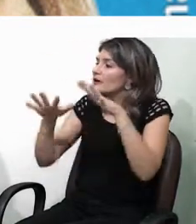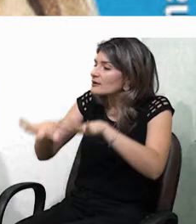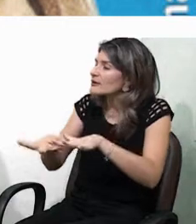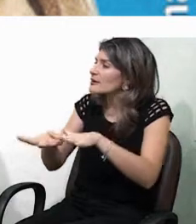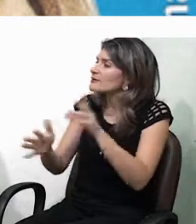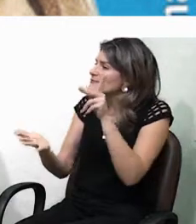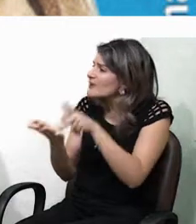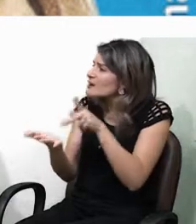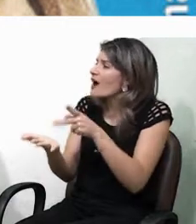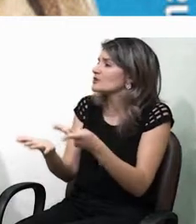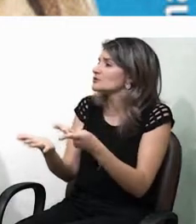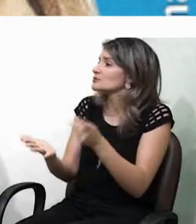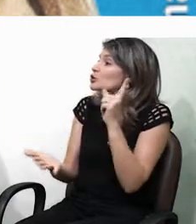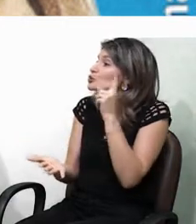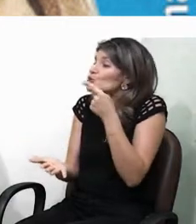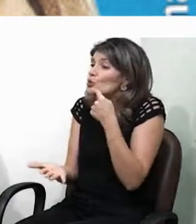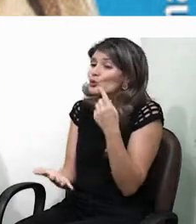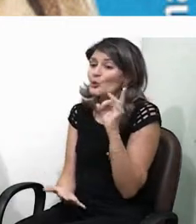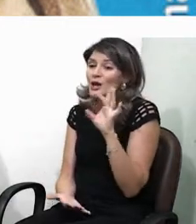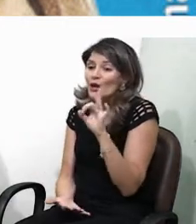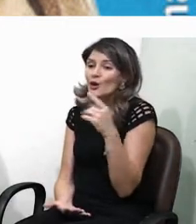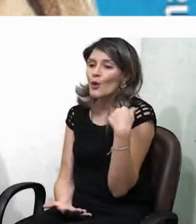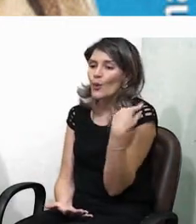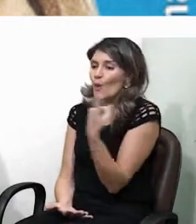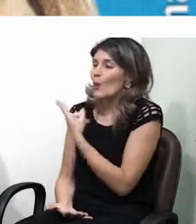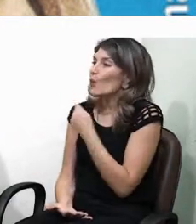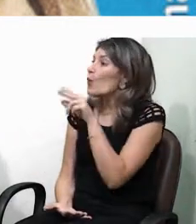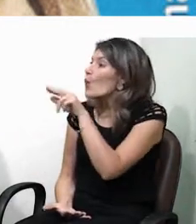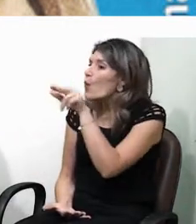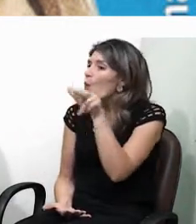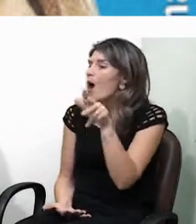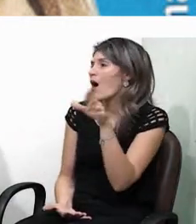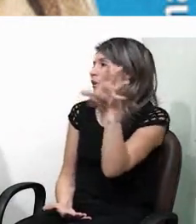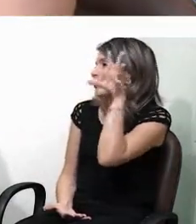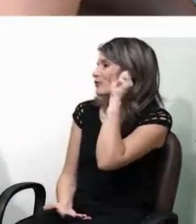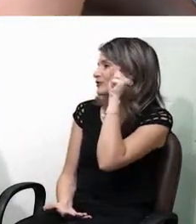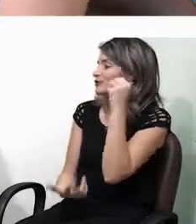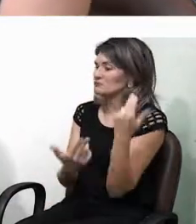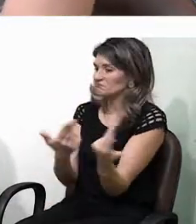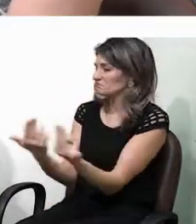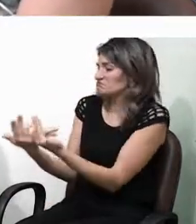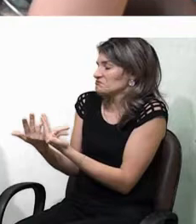mesmo. E os surdos são como nós. Eles só não escutam, mas eles são como nós.